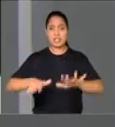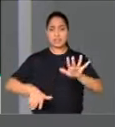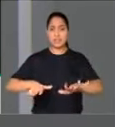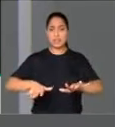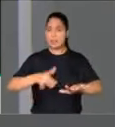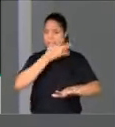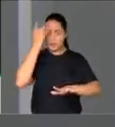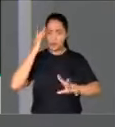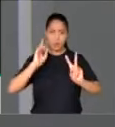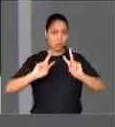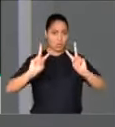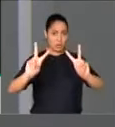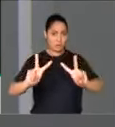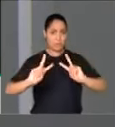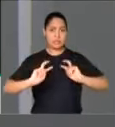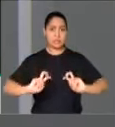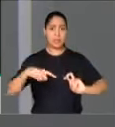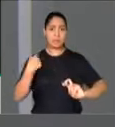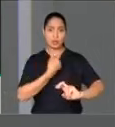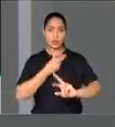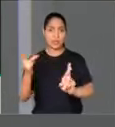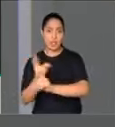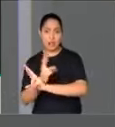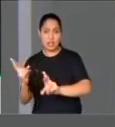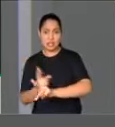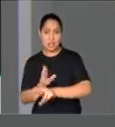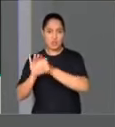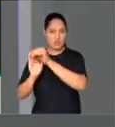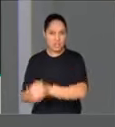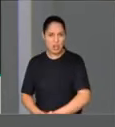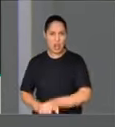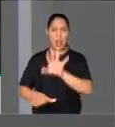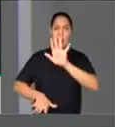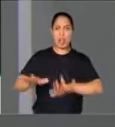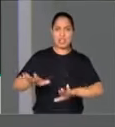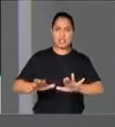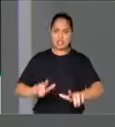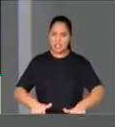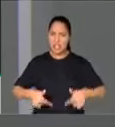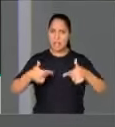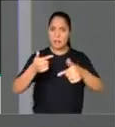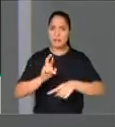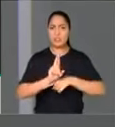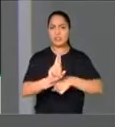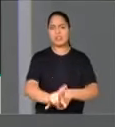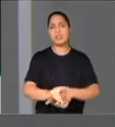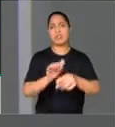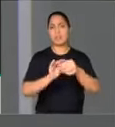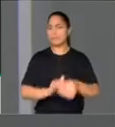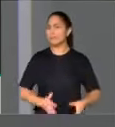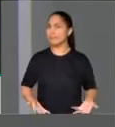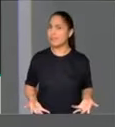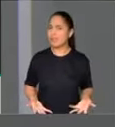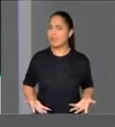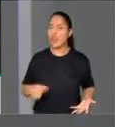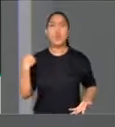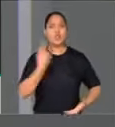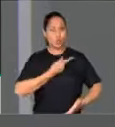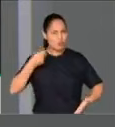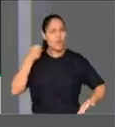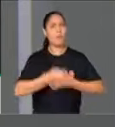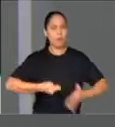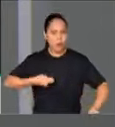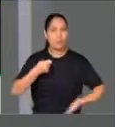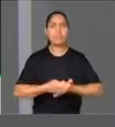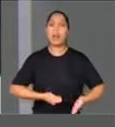das nossas relações, seja pela fetichização, seja pela suprarrepresentação. Temos uma existência